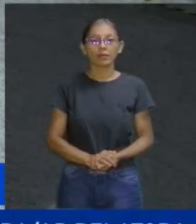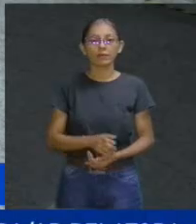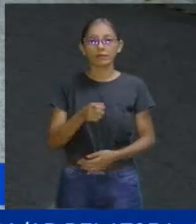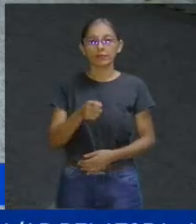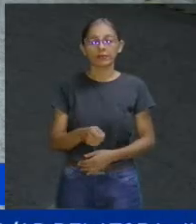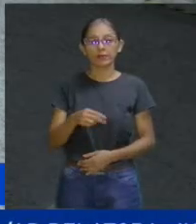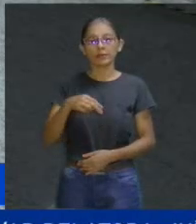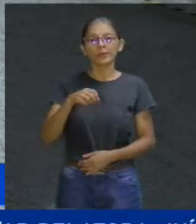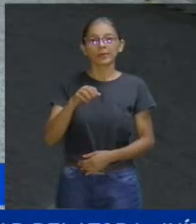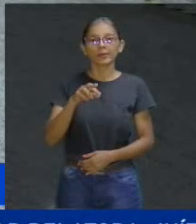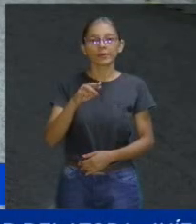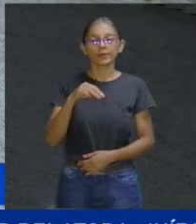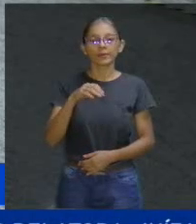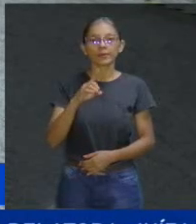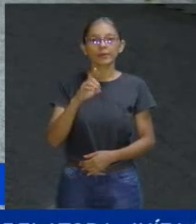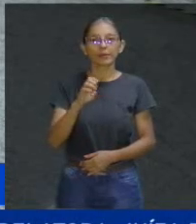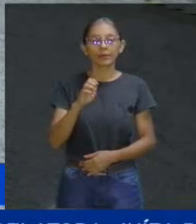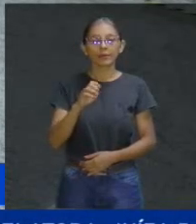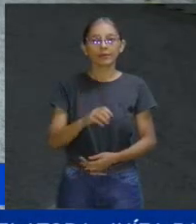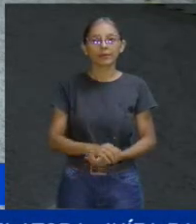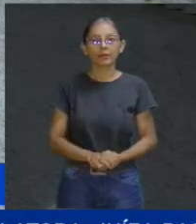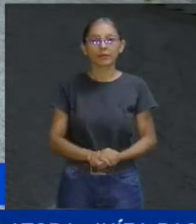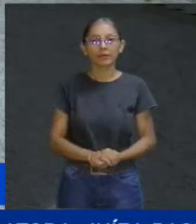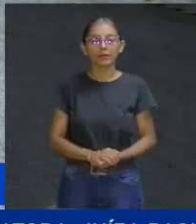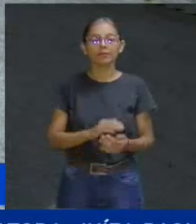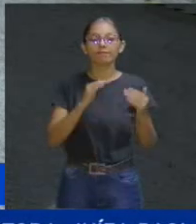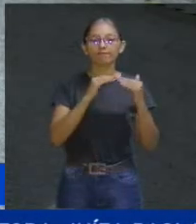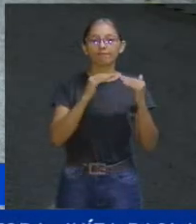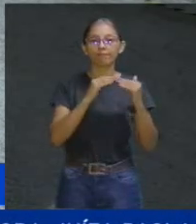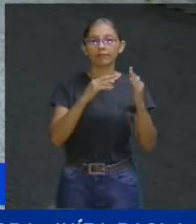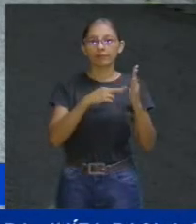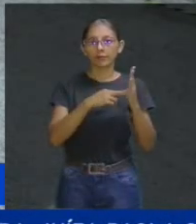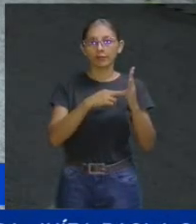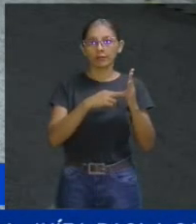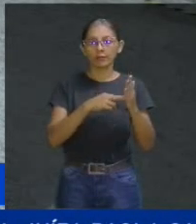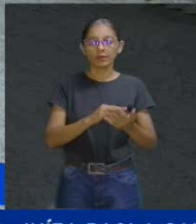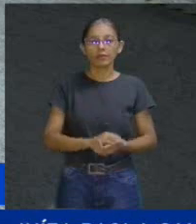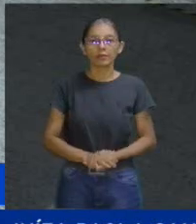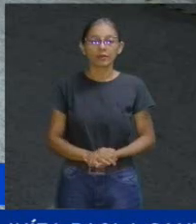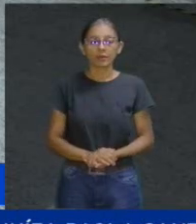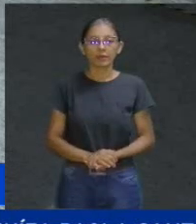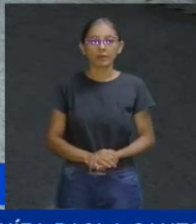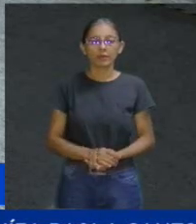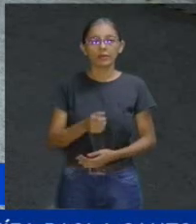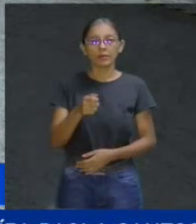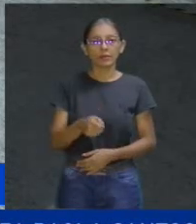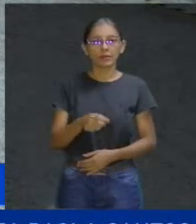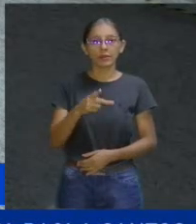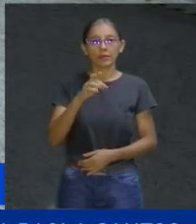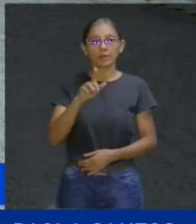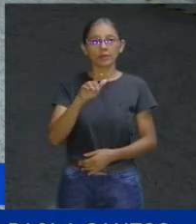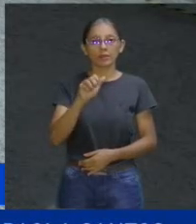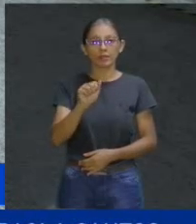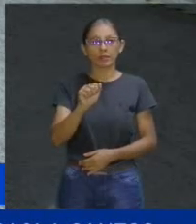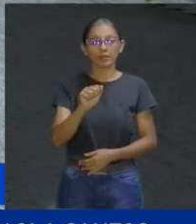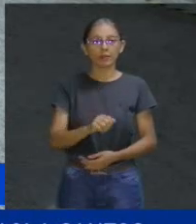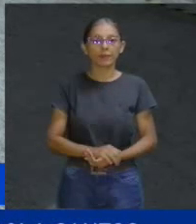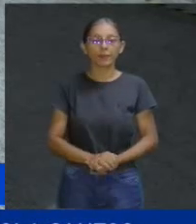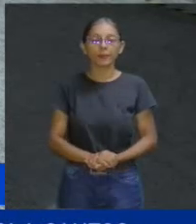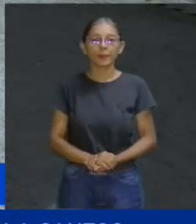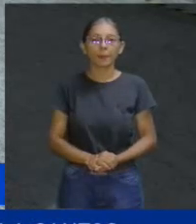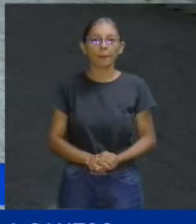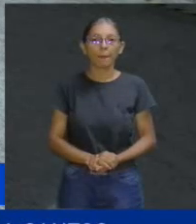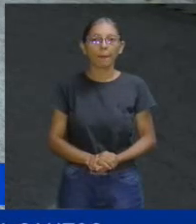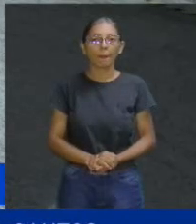Juiz Normando de Souza. Eu também acompanho a relatora, senhor presidente. Juiz Aquila Utsig.